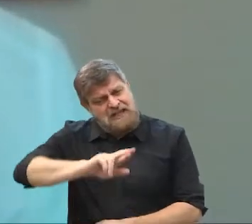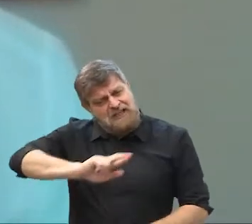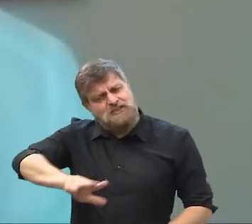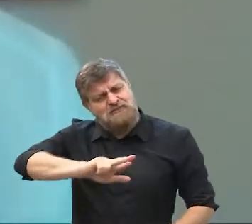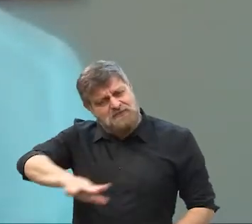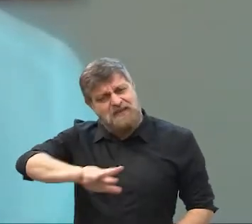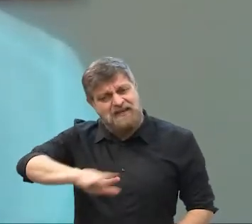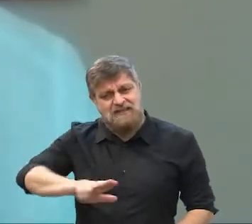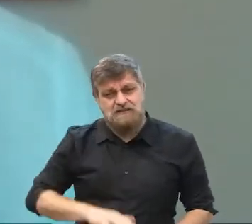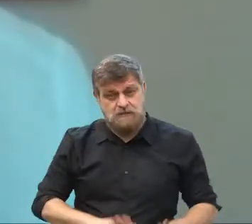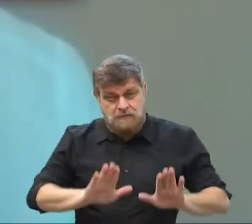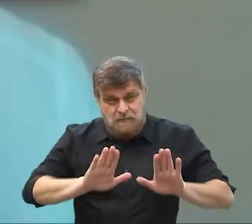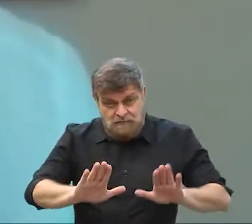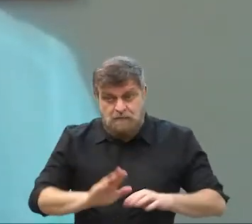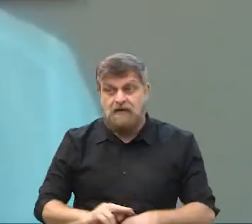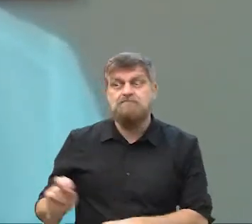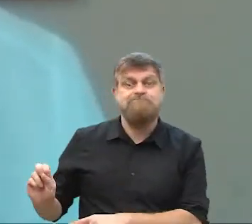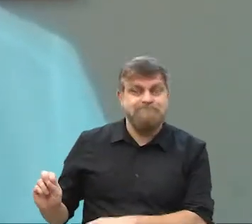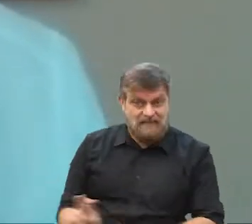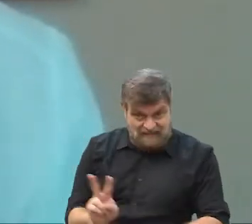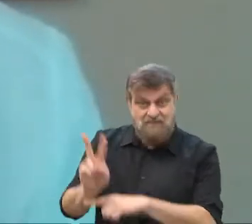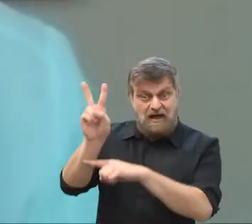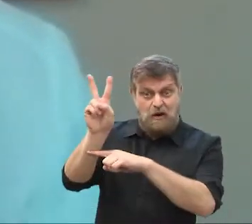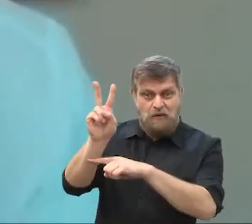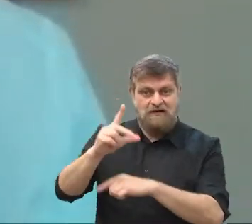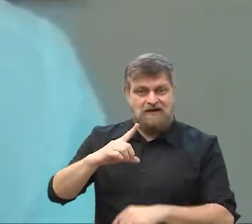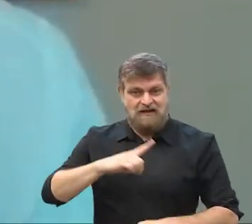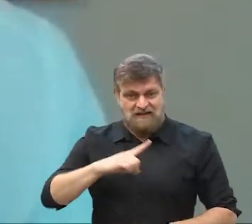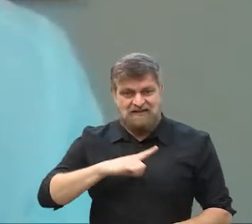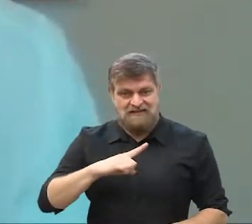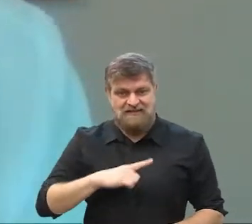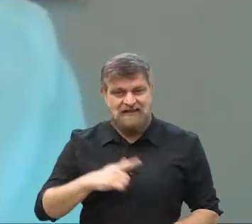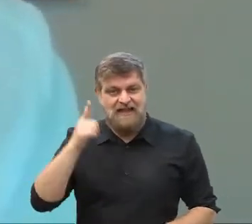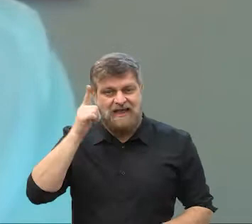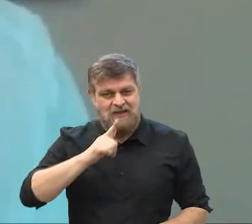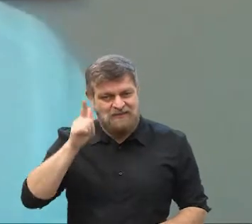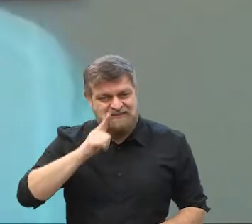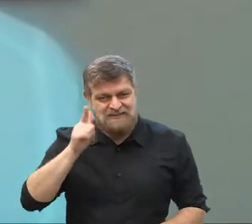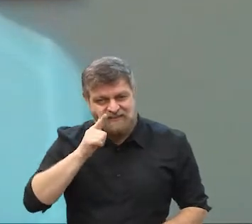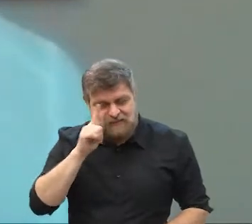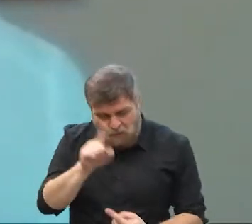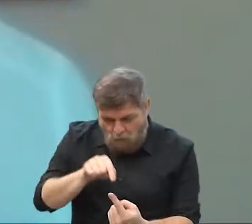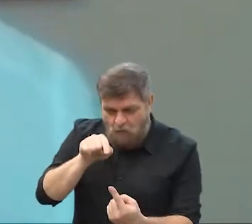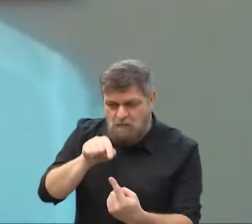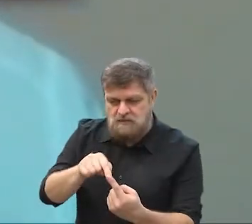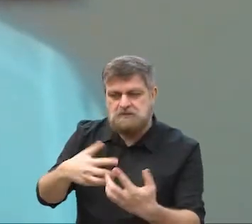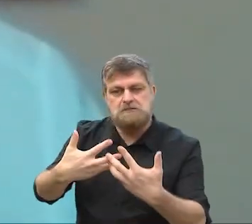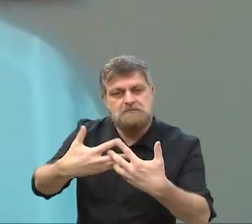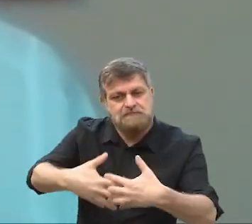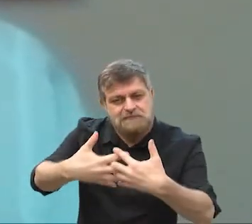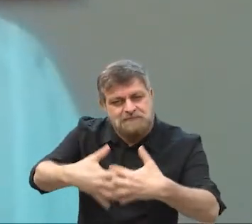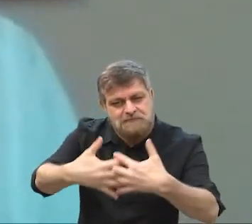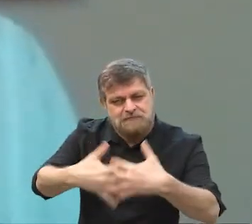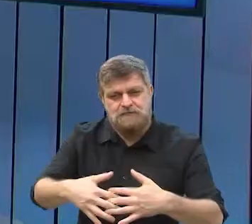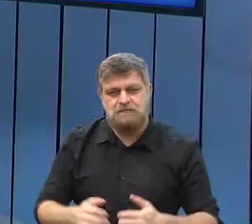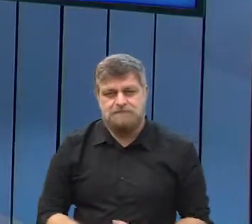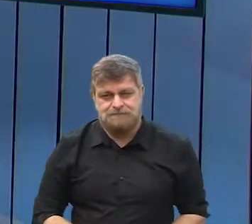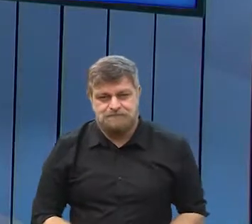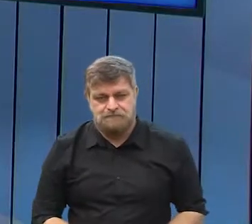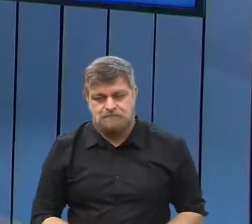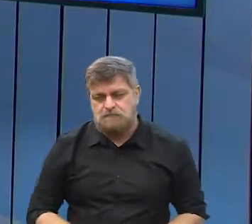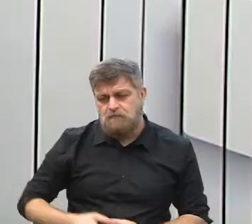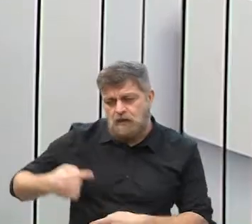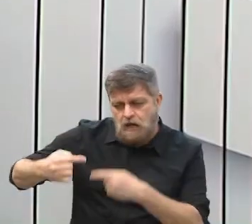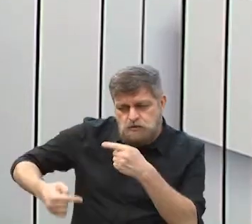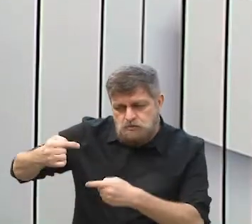diferente, mas muito válida e que tem atingido, sem dúvida alguma, os seus objetivos. As